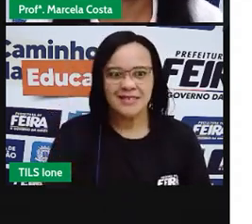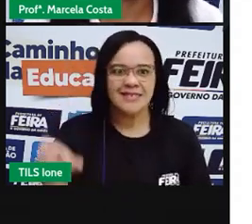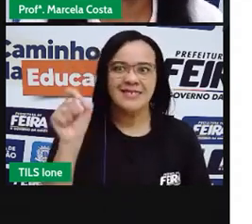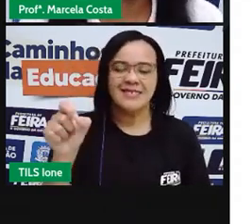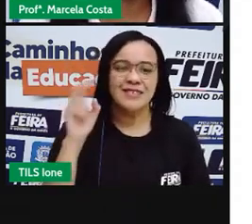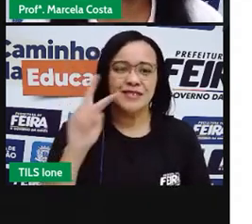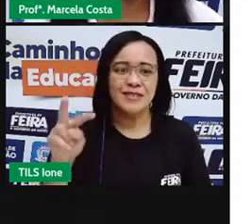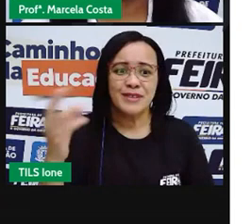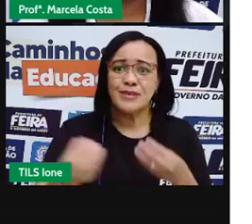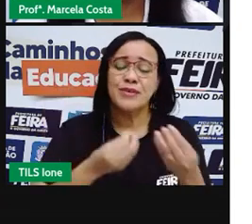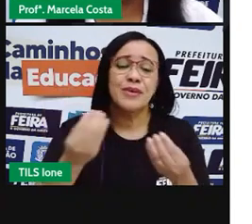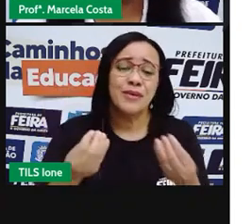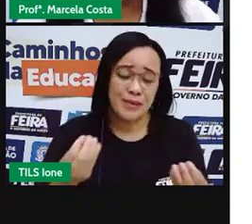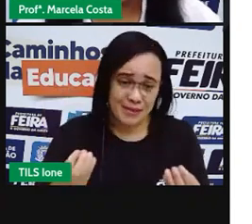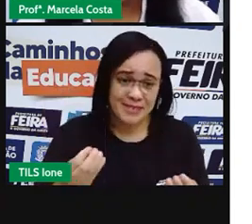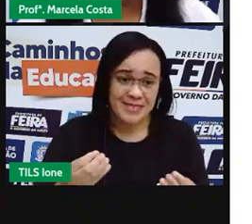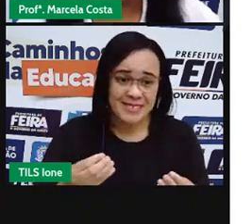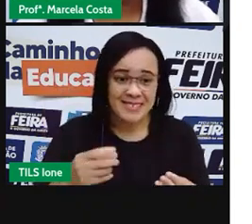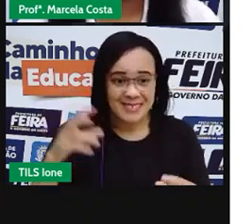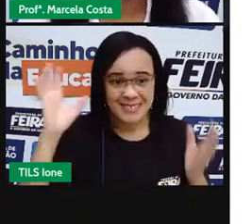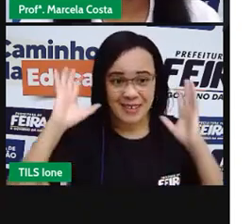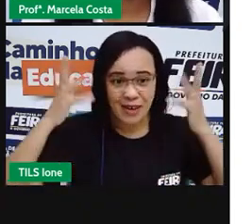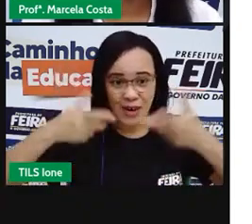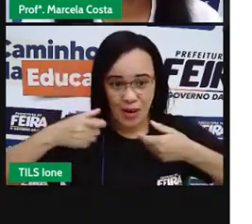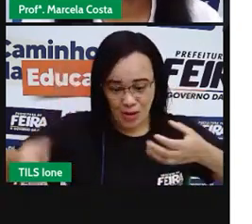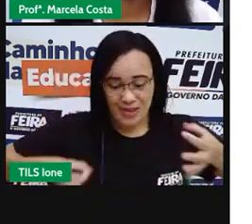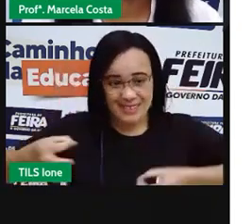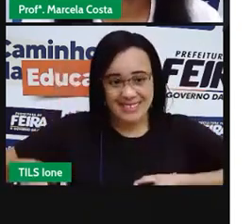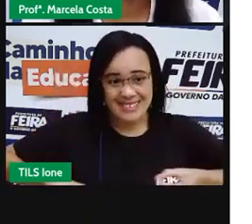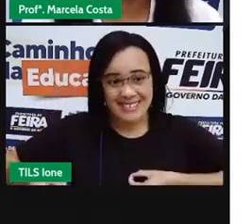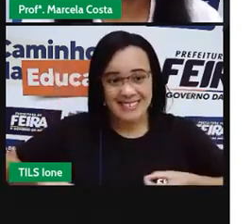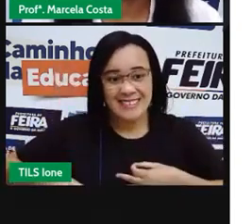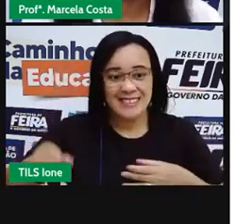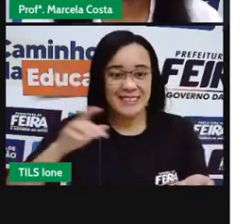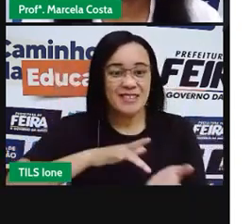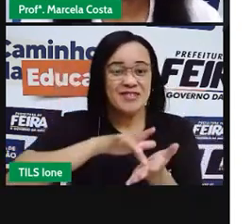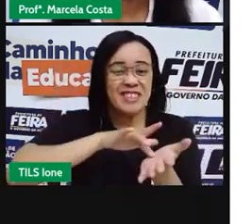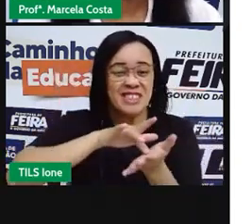poder comer todo o lixo de uma vez só, não é isso?